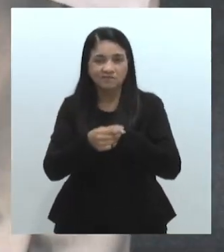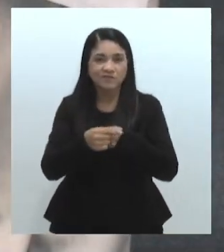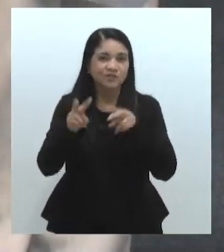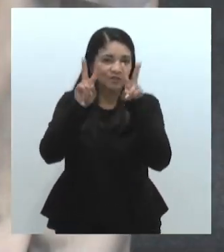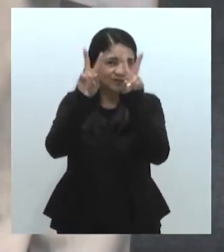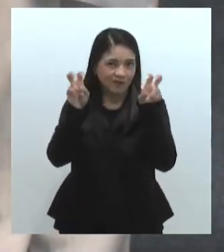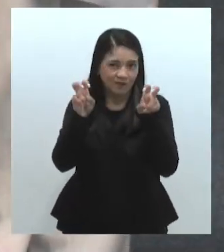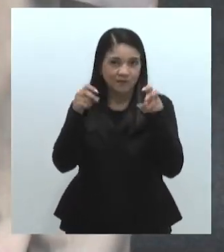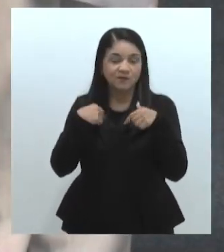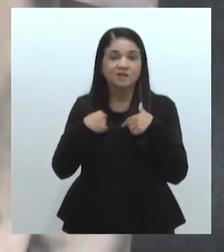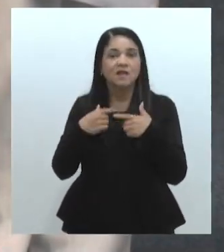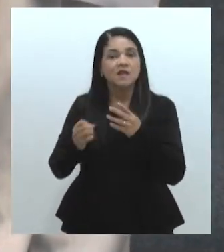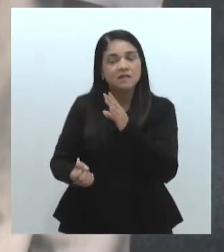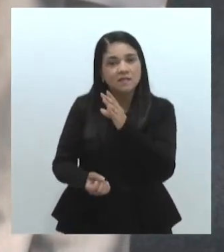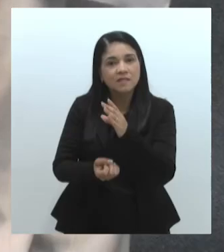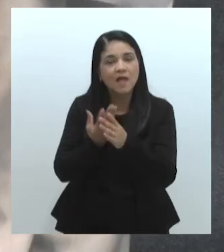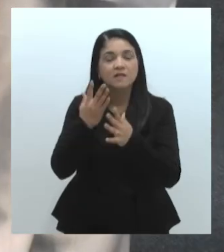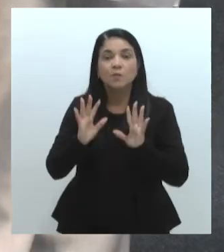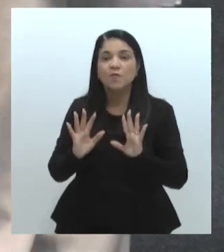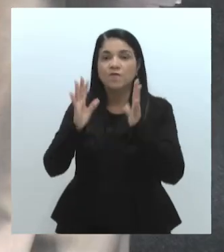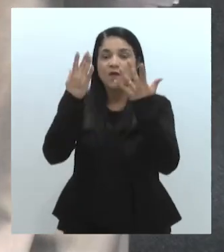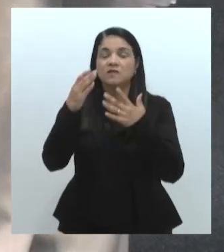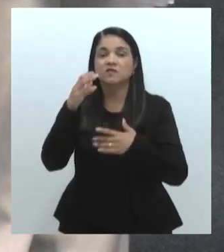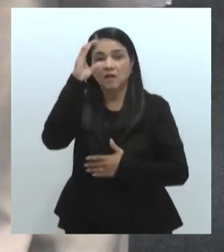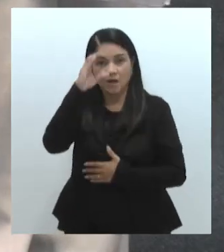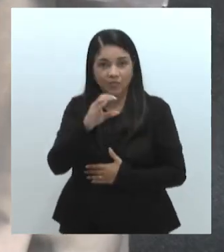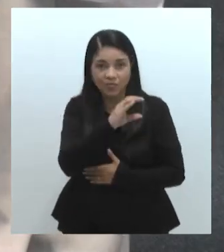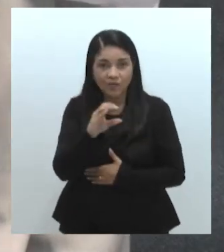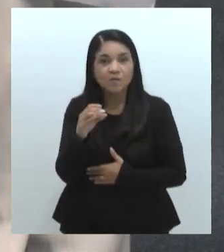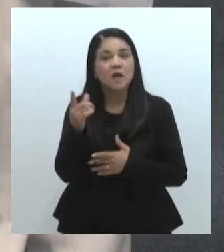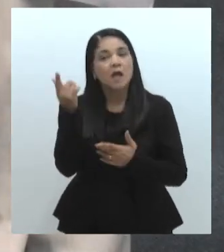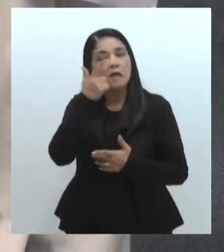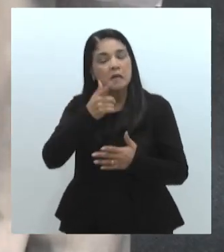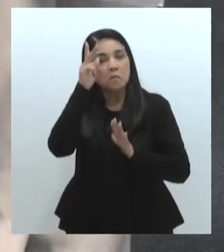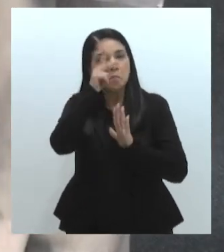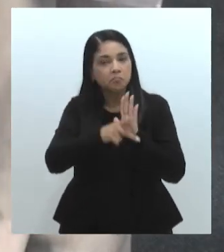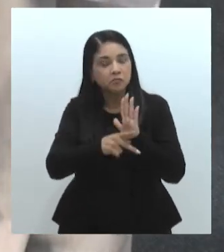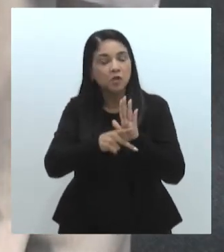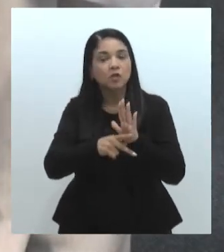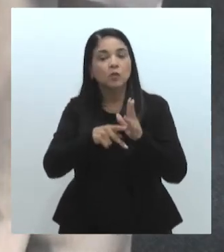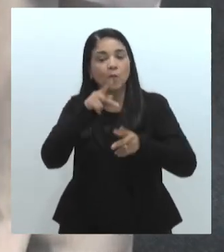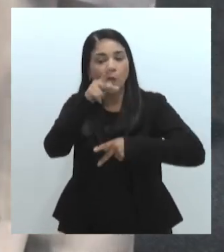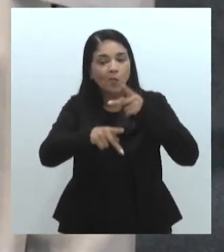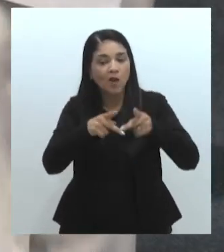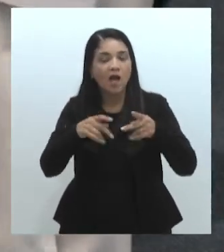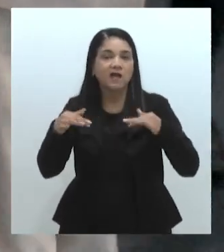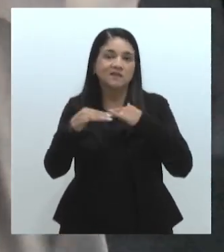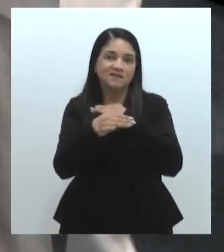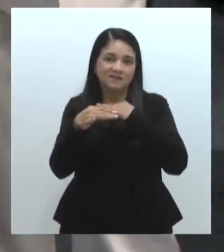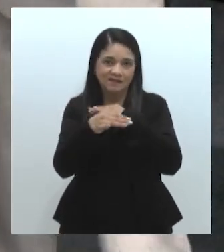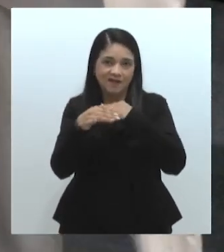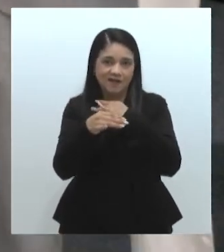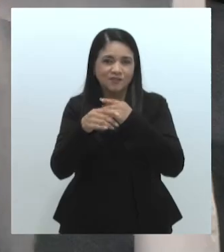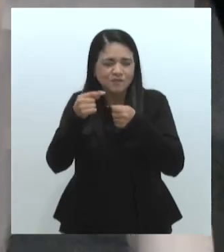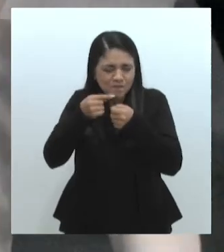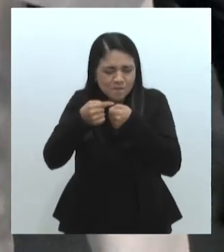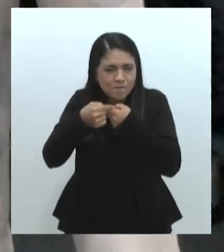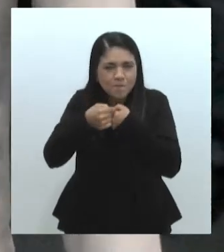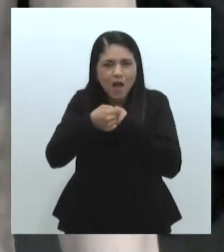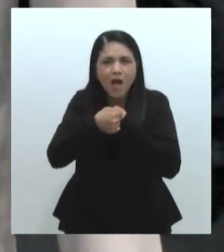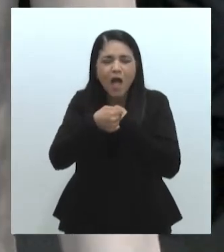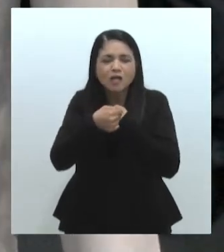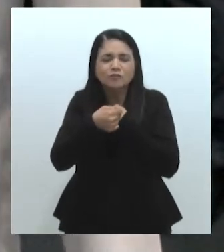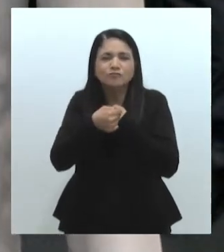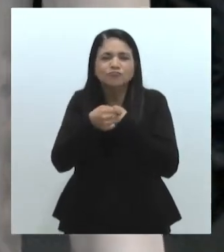festa católica, mas ela ganha, né, também o projeto popular das cidades. São justamente naqueles bairros